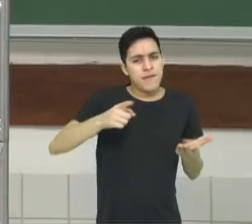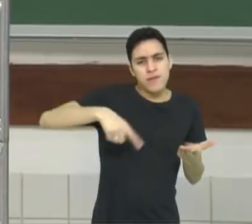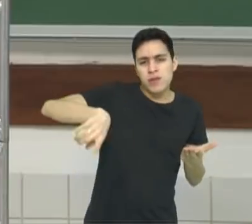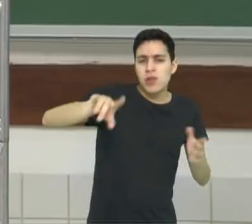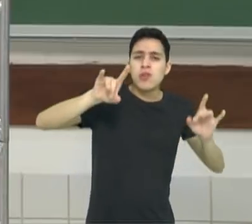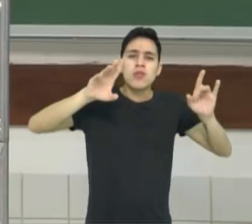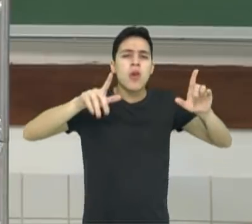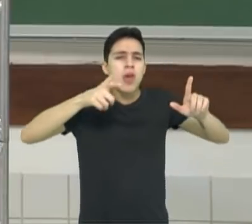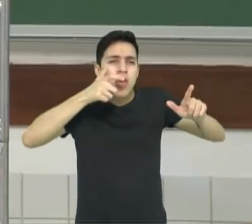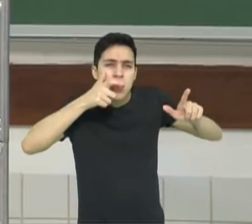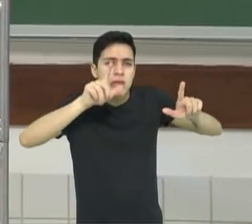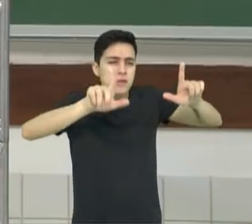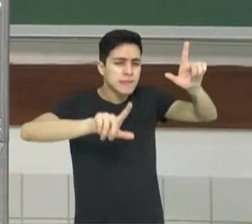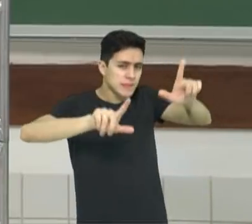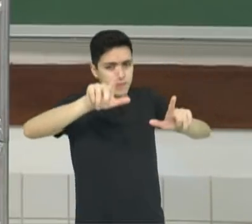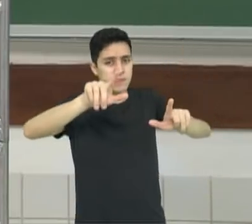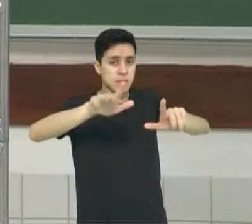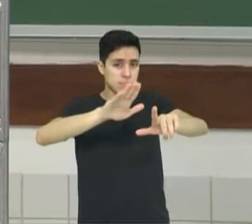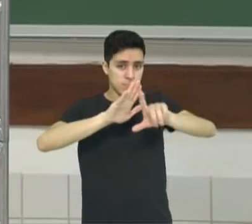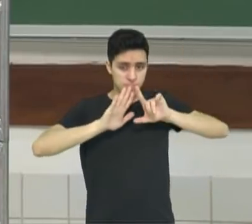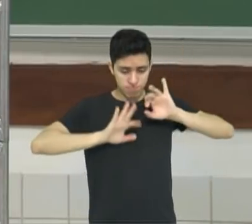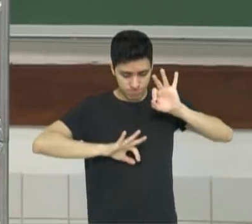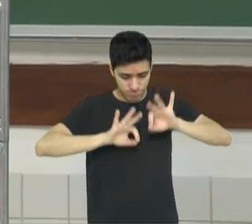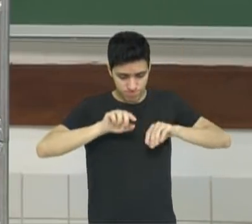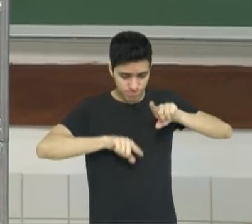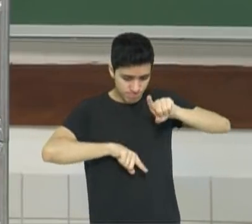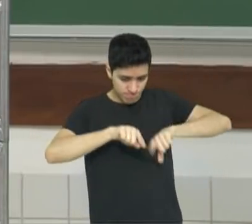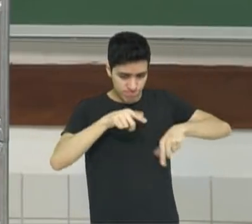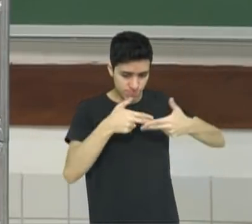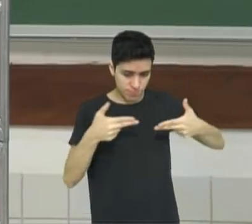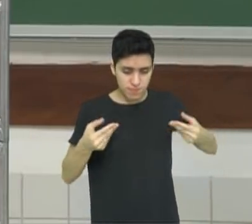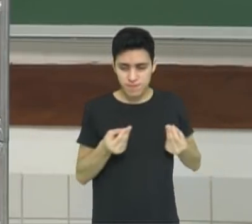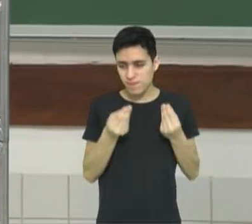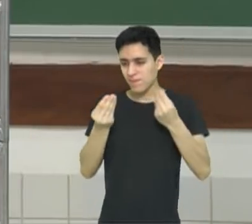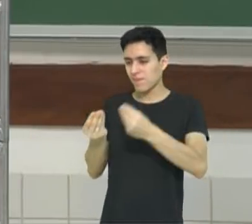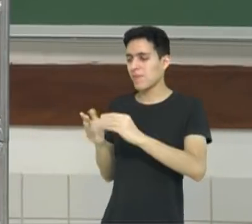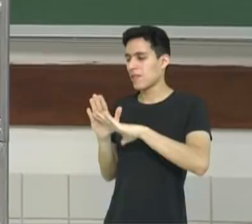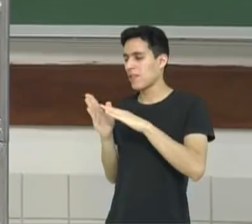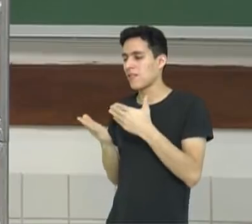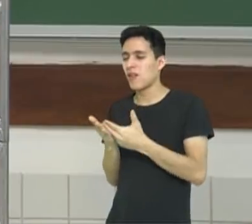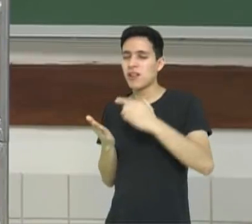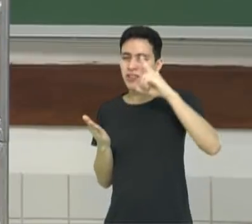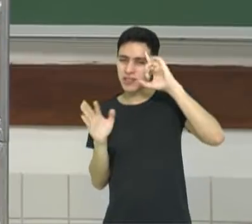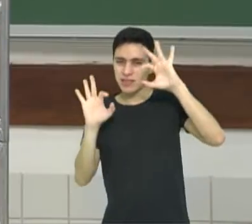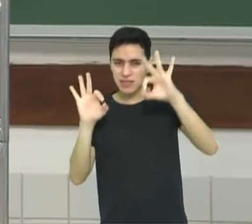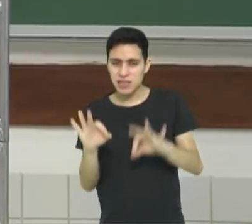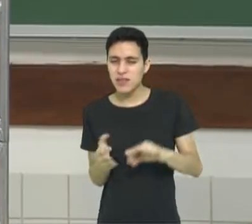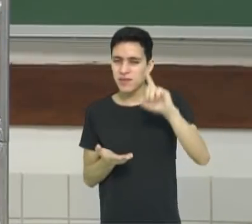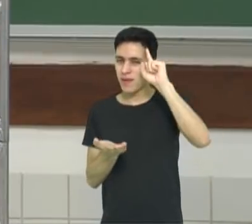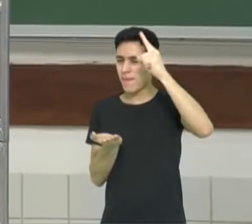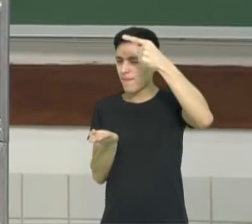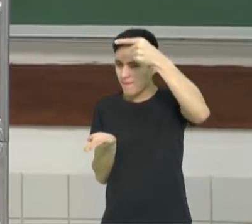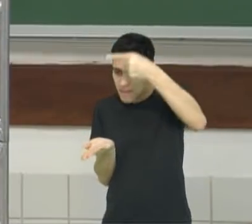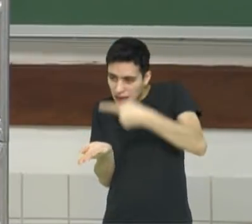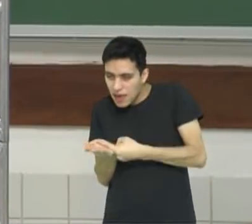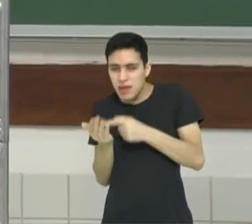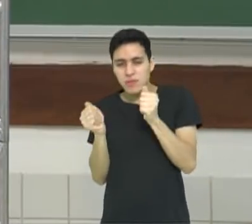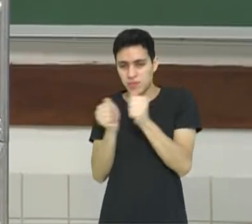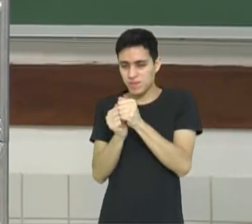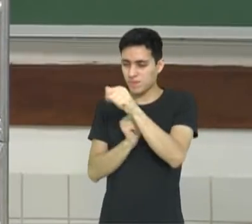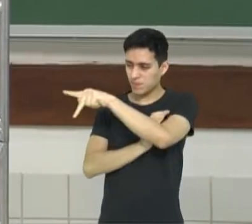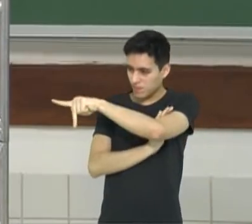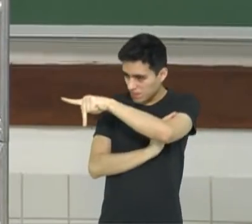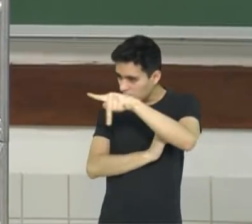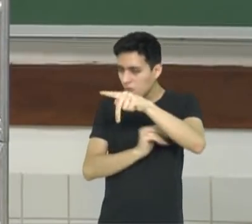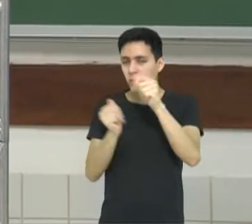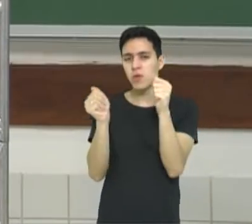pela TV, organize o teu material para levar na escola no dia certo, no dia marcado, no dia agendado com o seu professor, com o